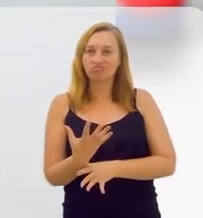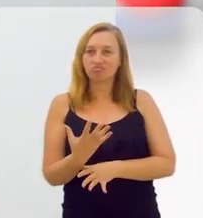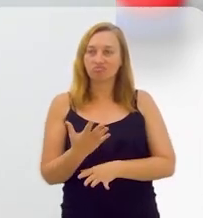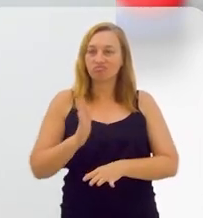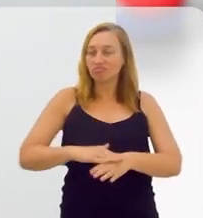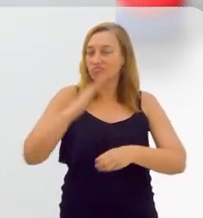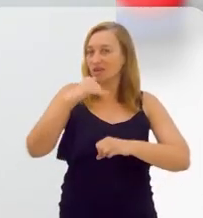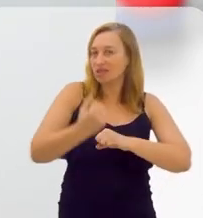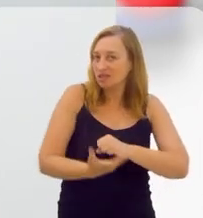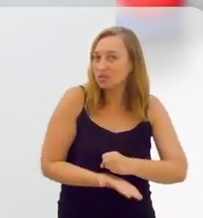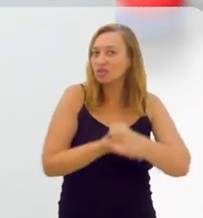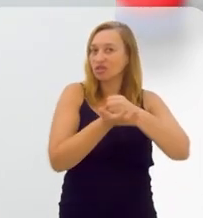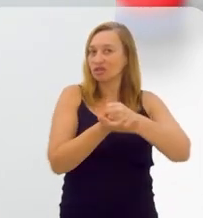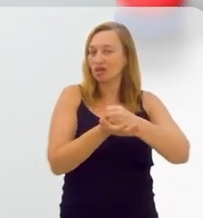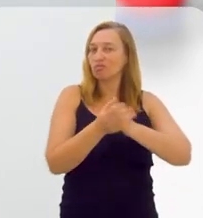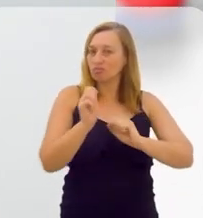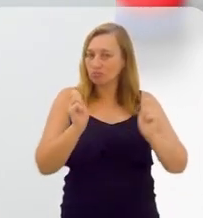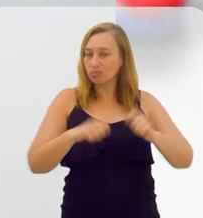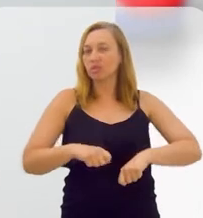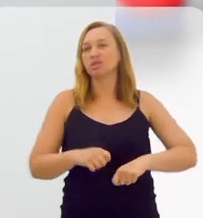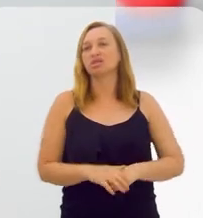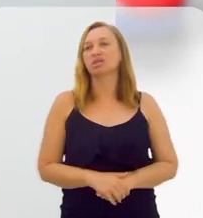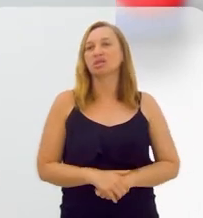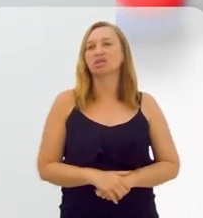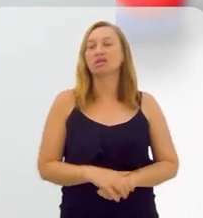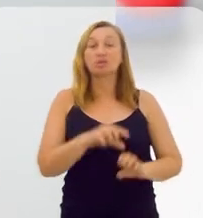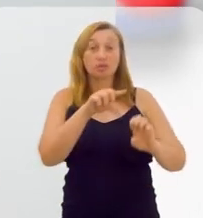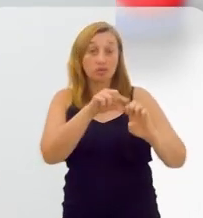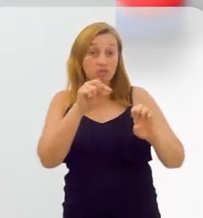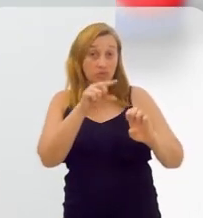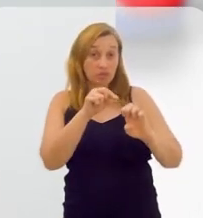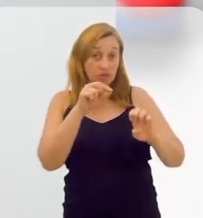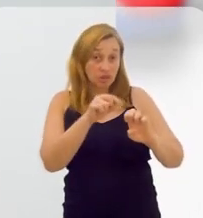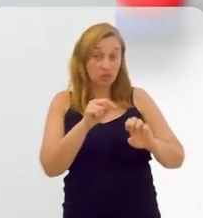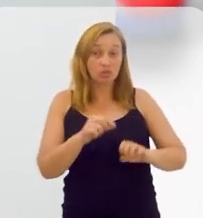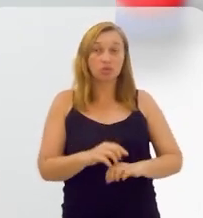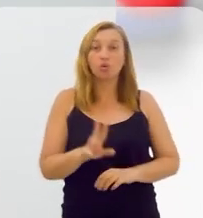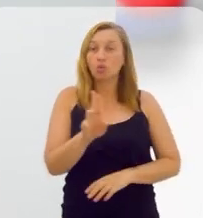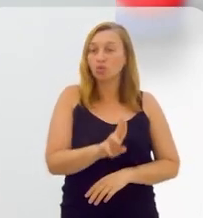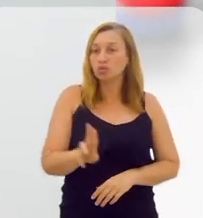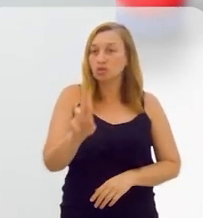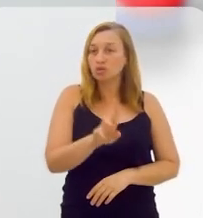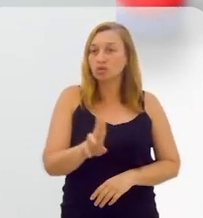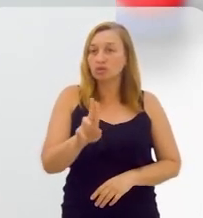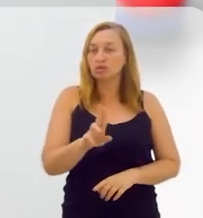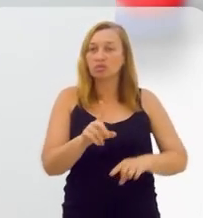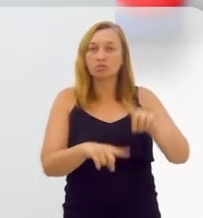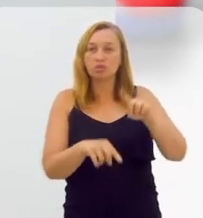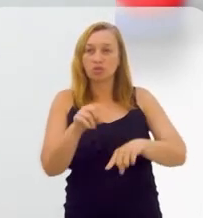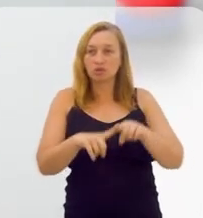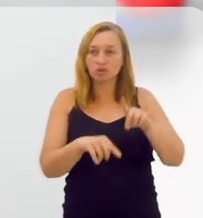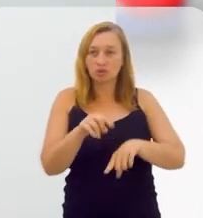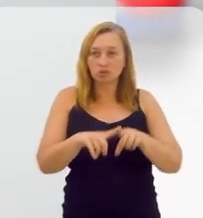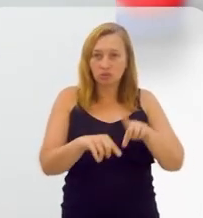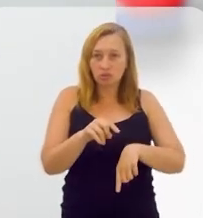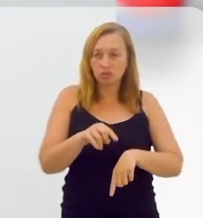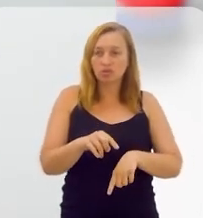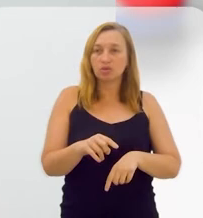constituição, o mais sustentável possível. Os empreendimentos, né, utilizam materiais